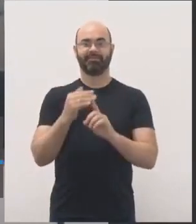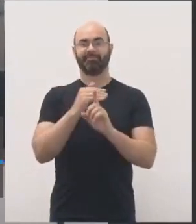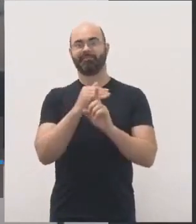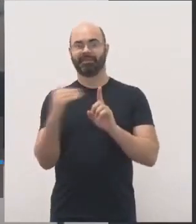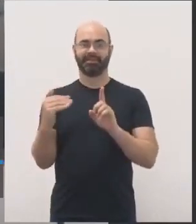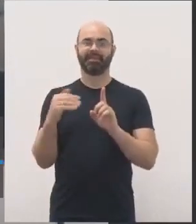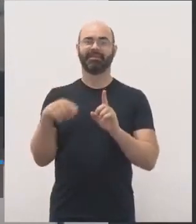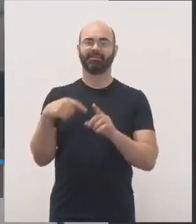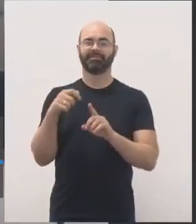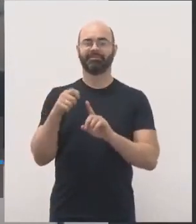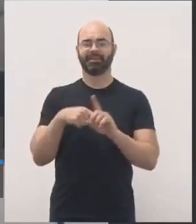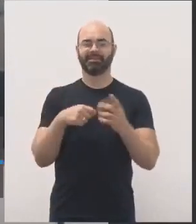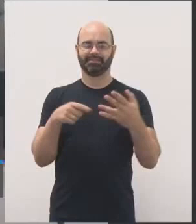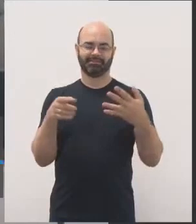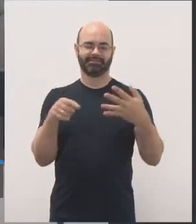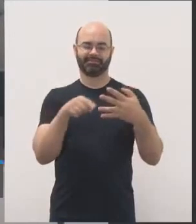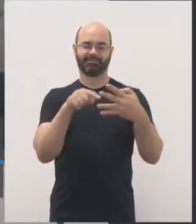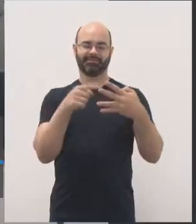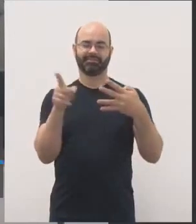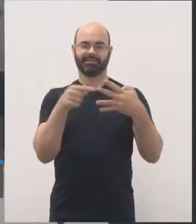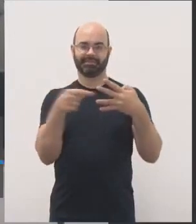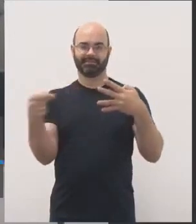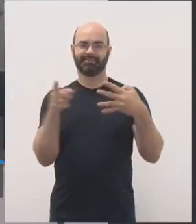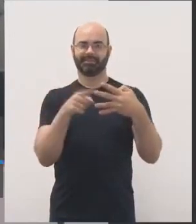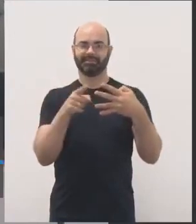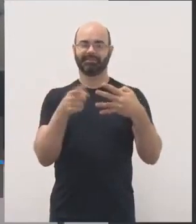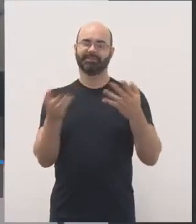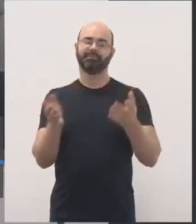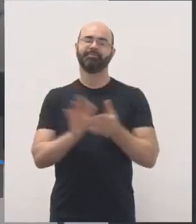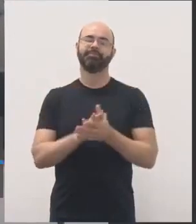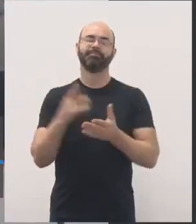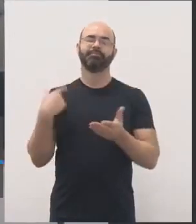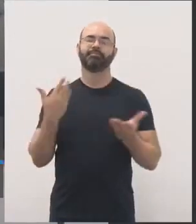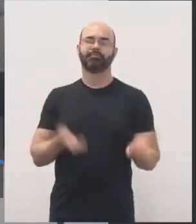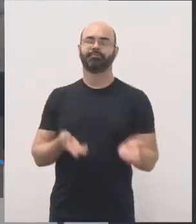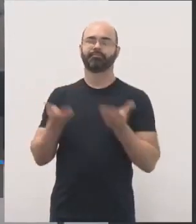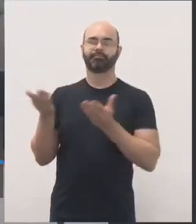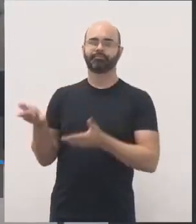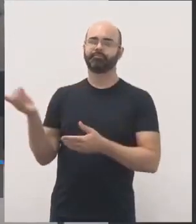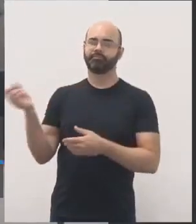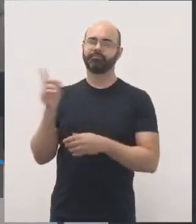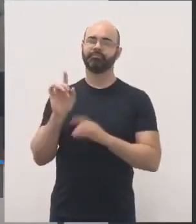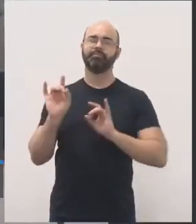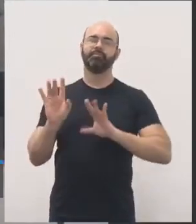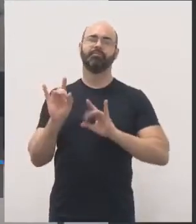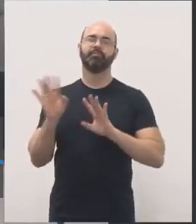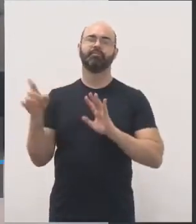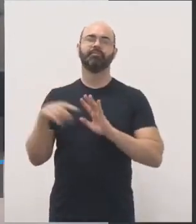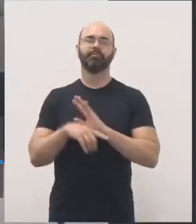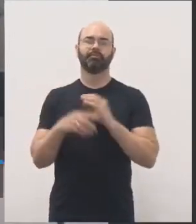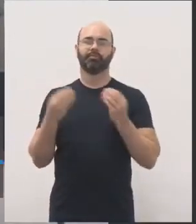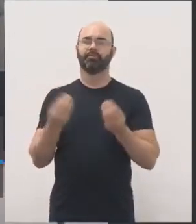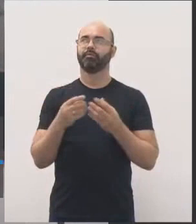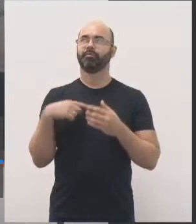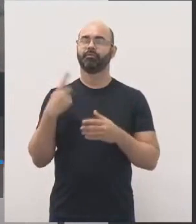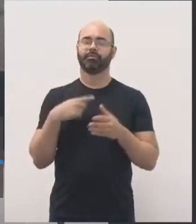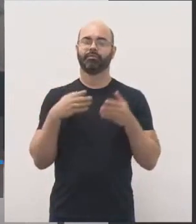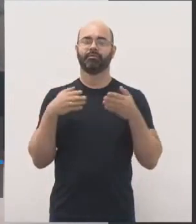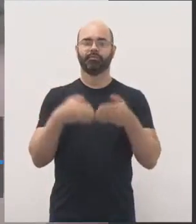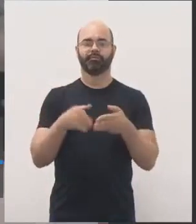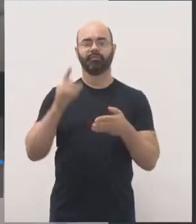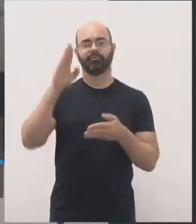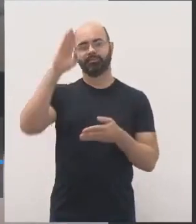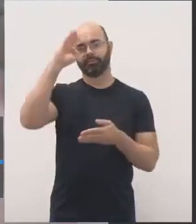então, para os especialistas trazerem as particularidades dessas ações e qual é o nosso foco no final,